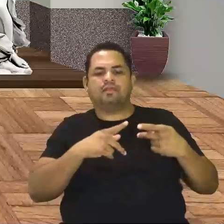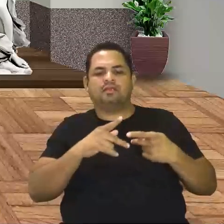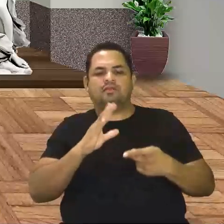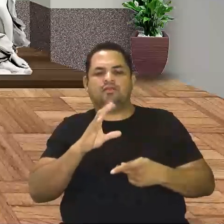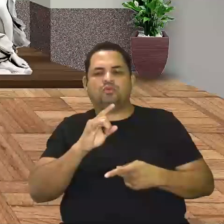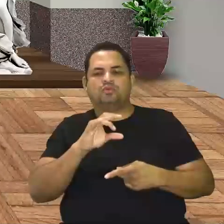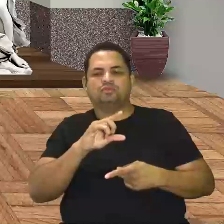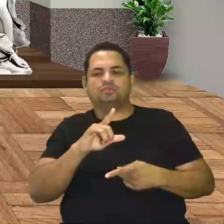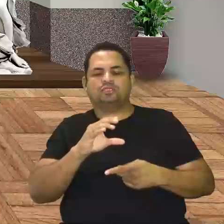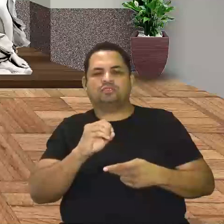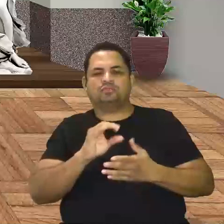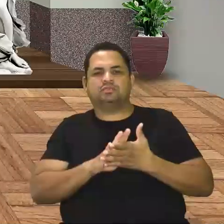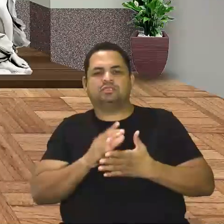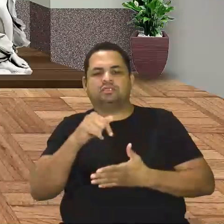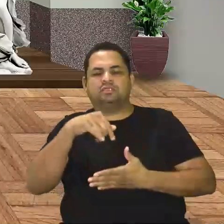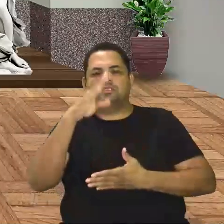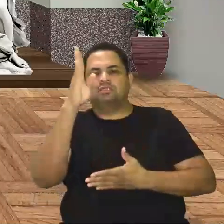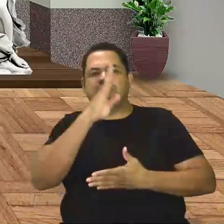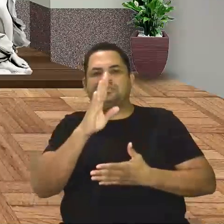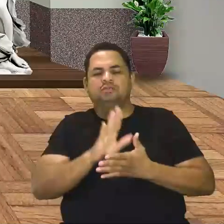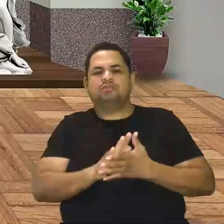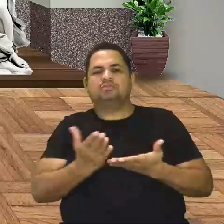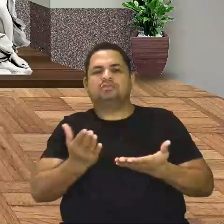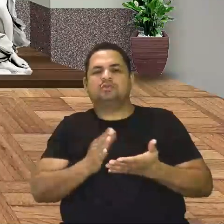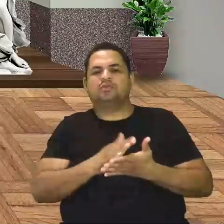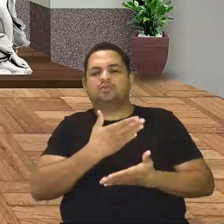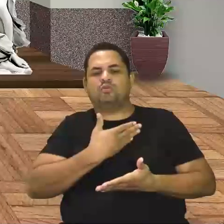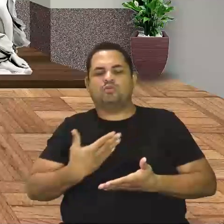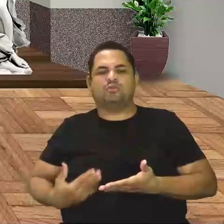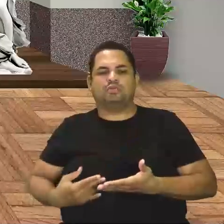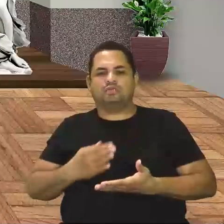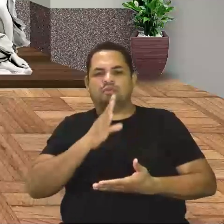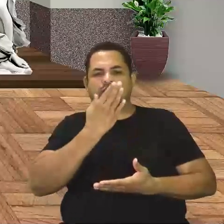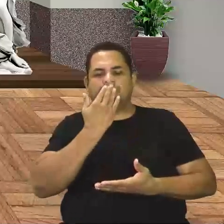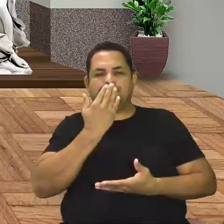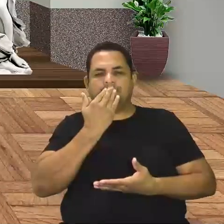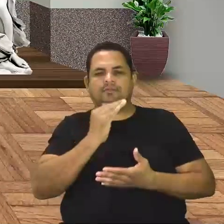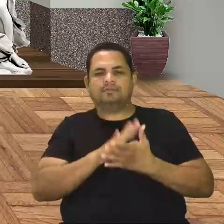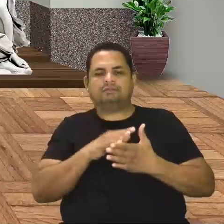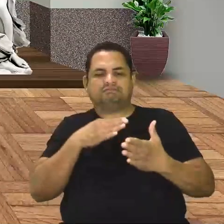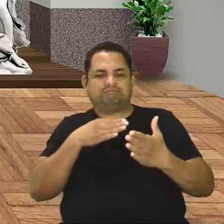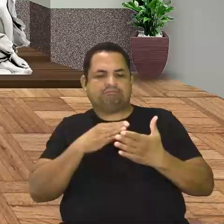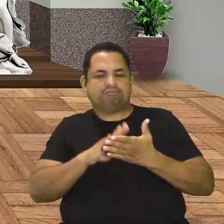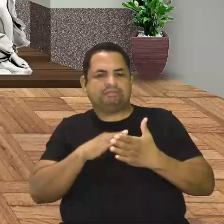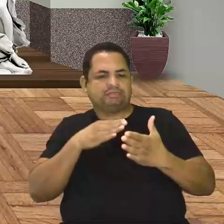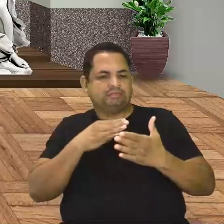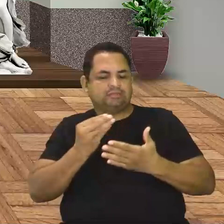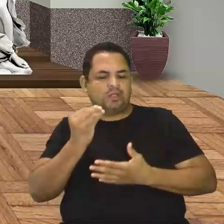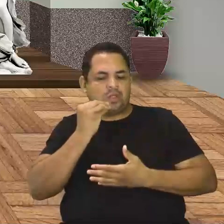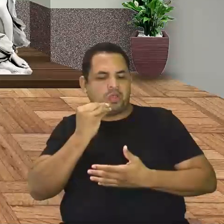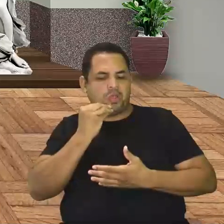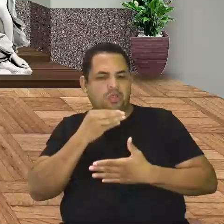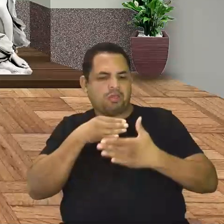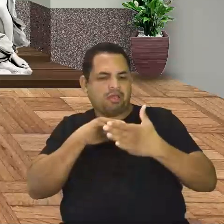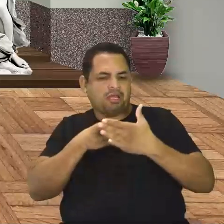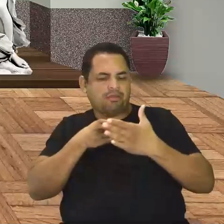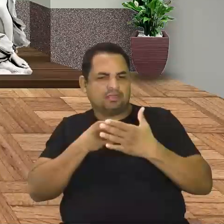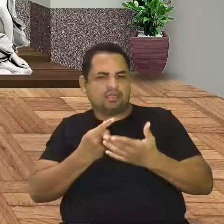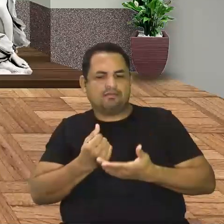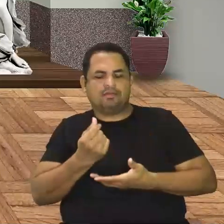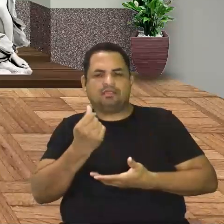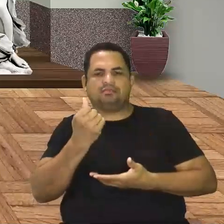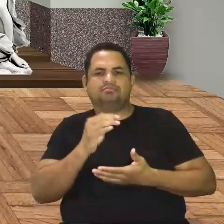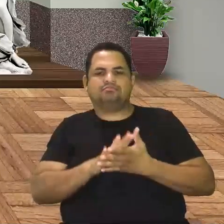que foi no Brasil justamente no governo de José Sarney, que tentou congelar os preços. Só que a elite brasileira